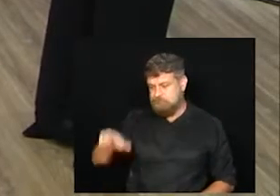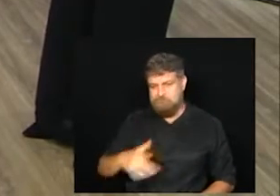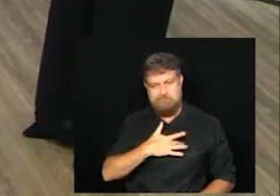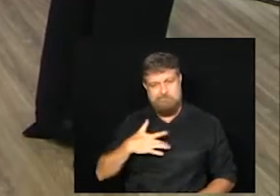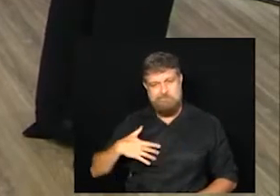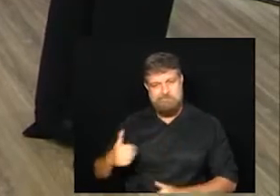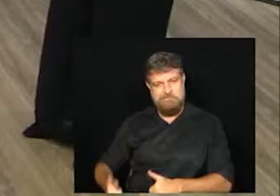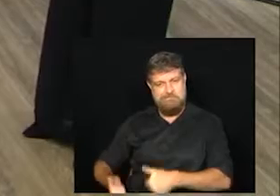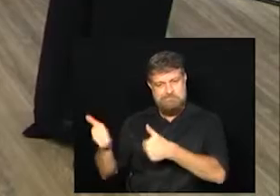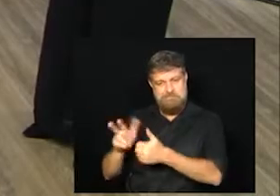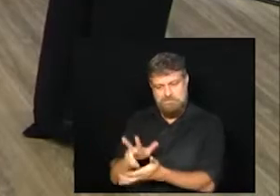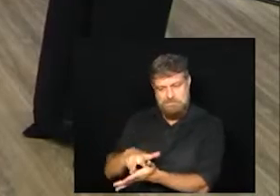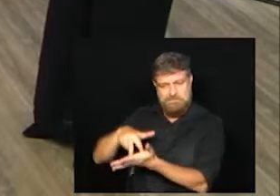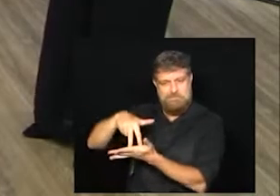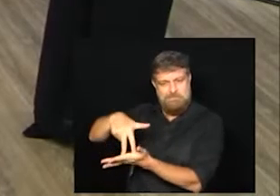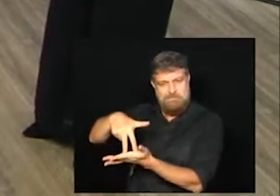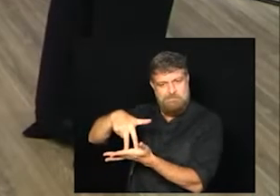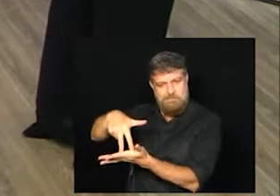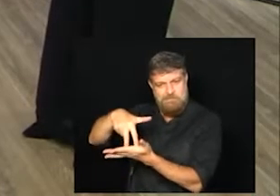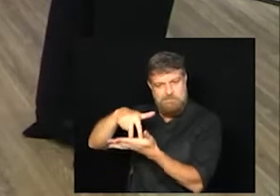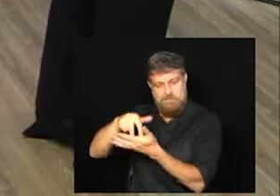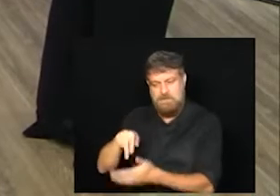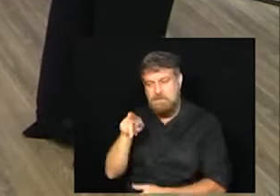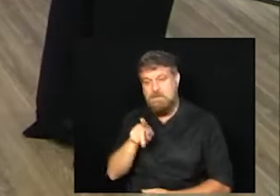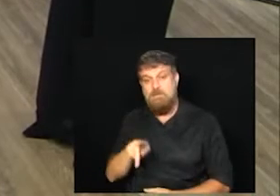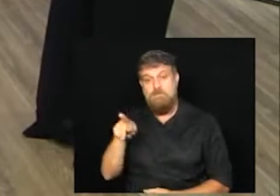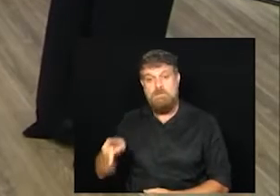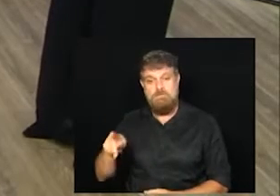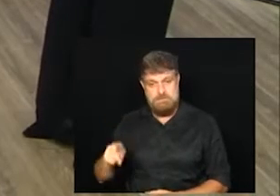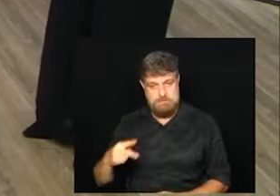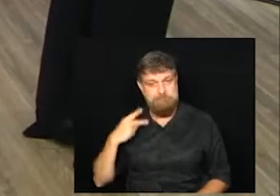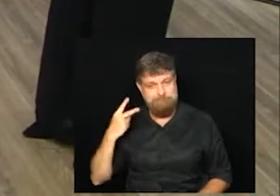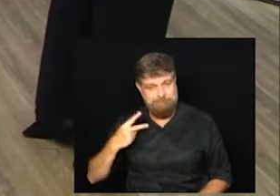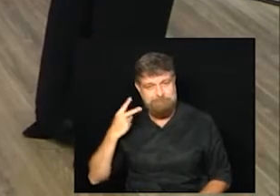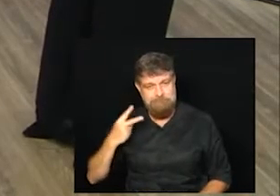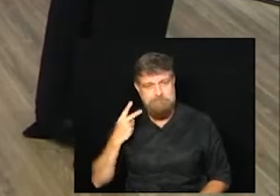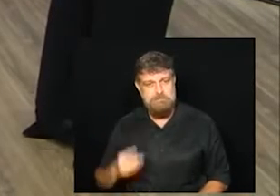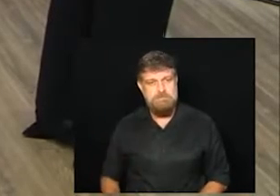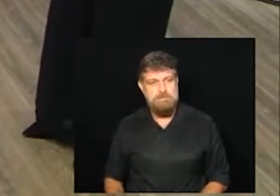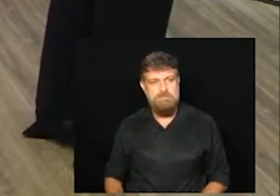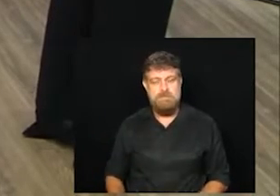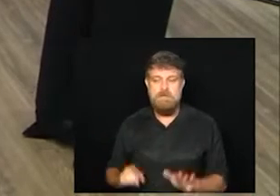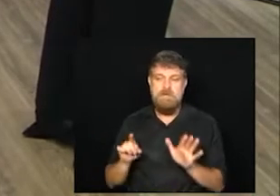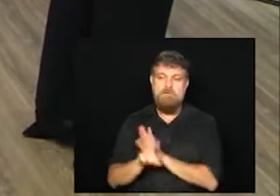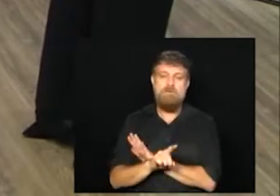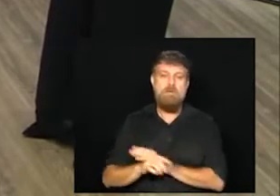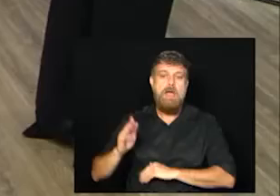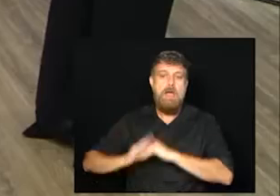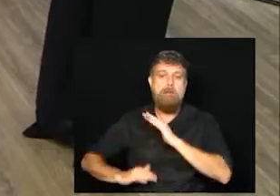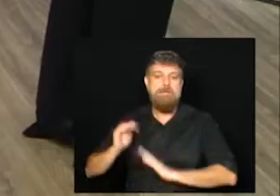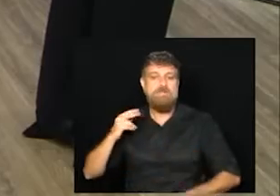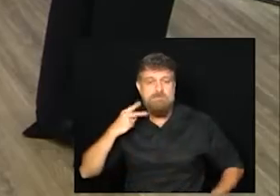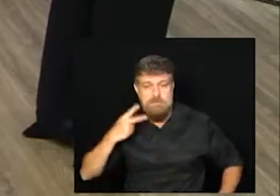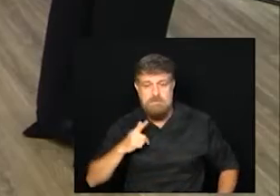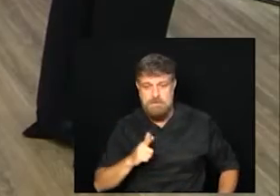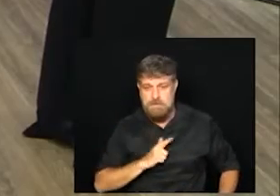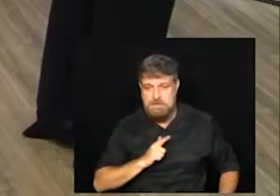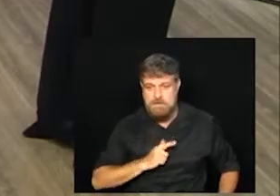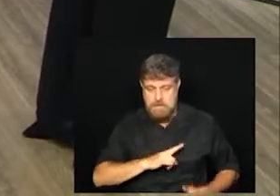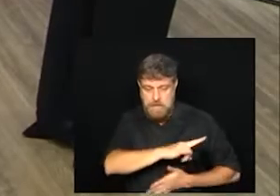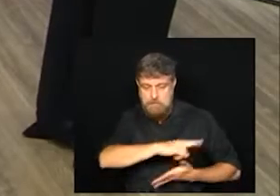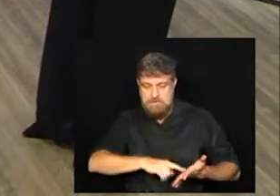com a recuperação do vereador, o professor Alberto. Mina Abreu, sobre o trabalho dos parlamentares, tem moção que